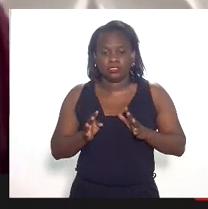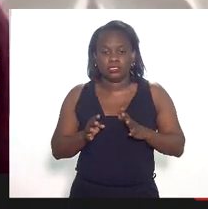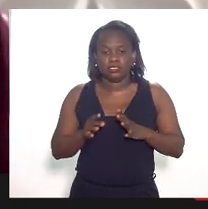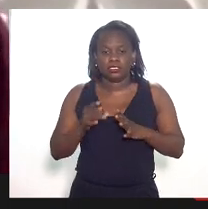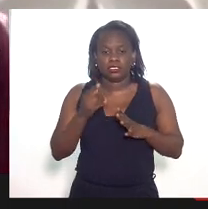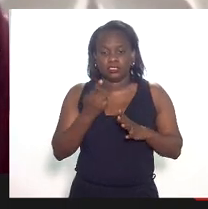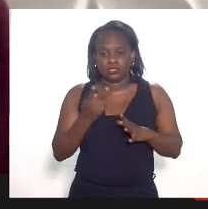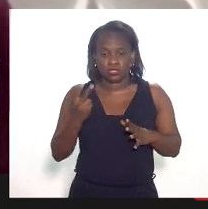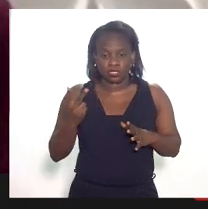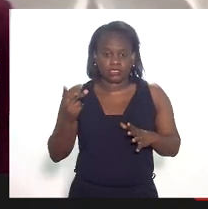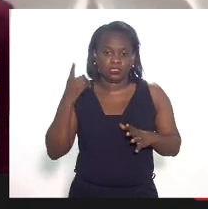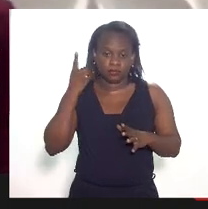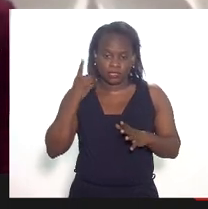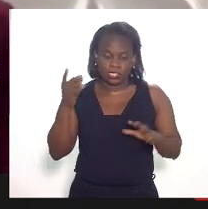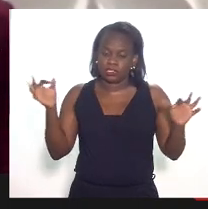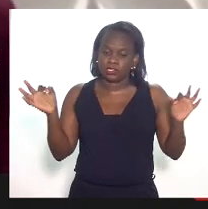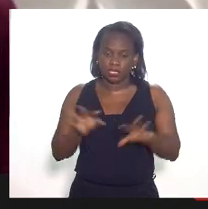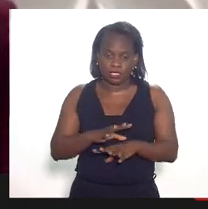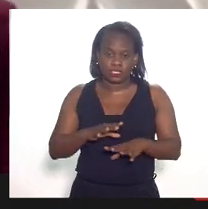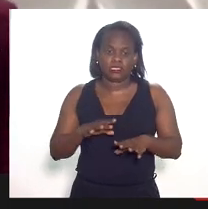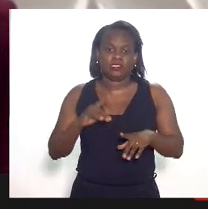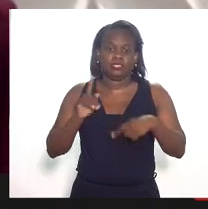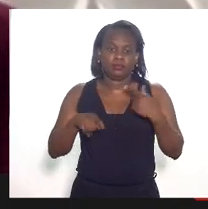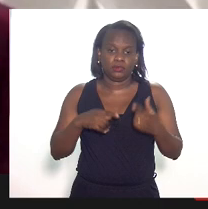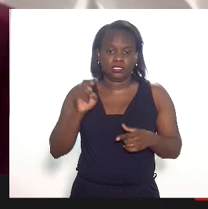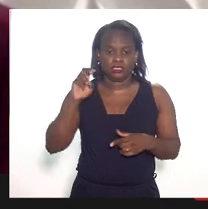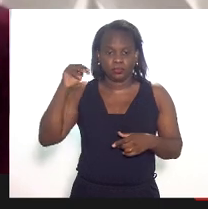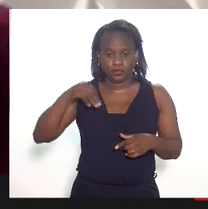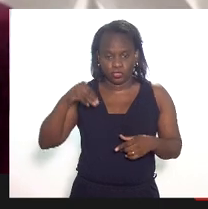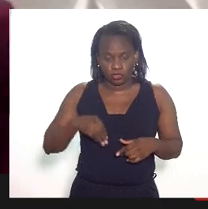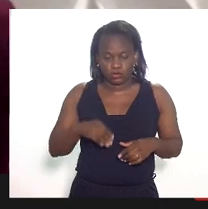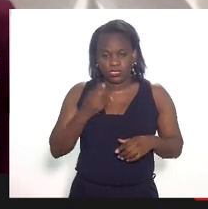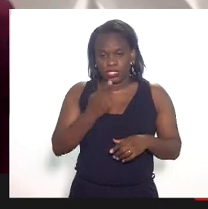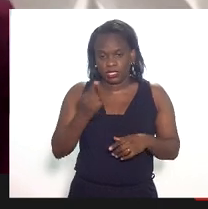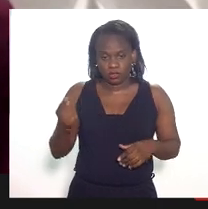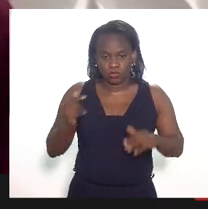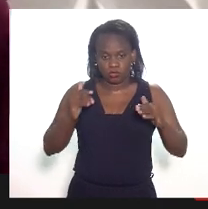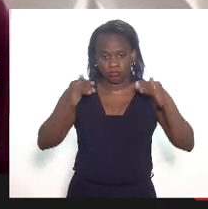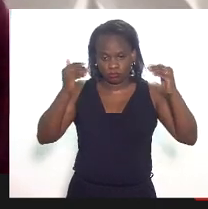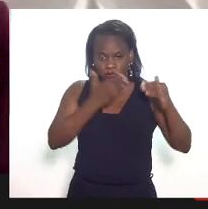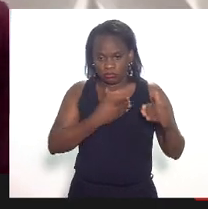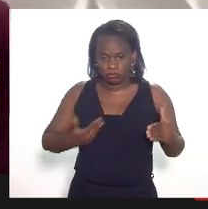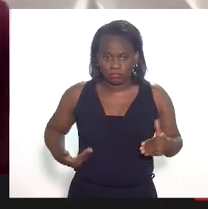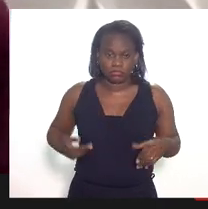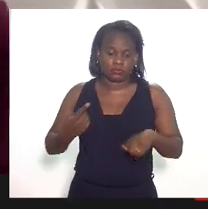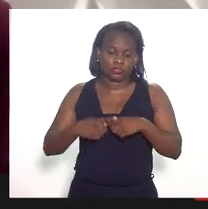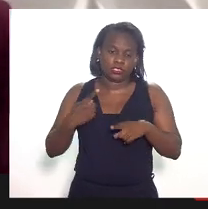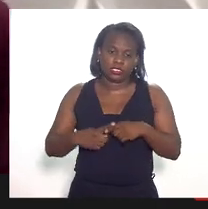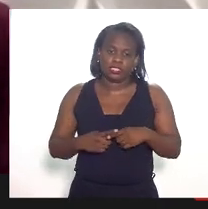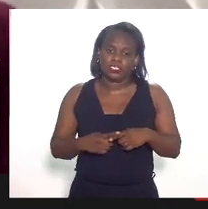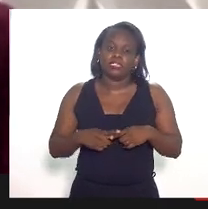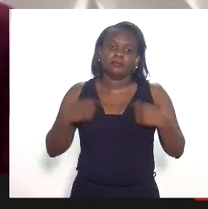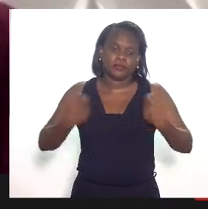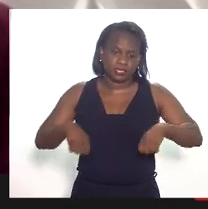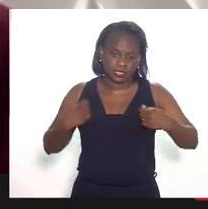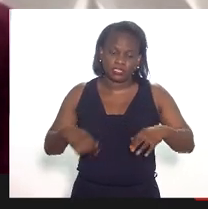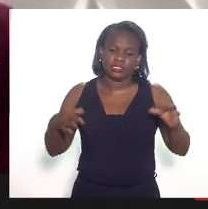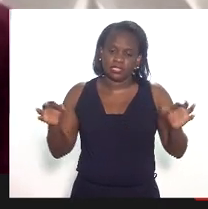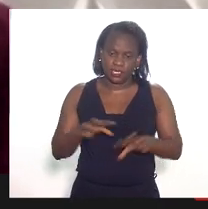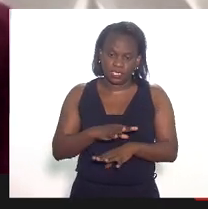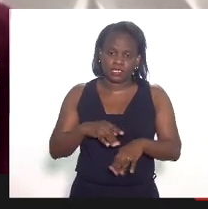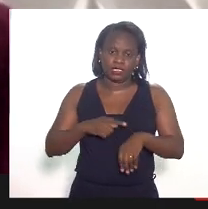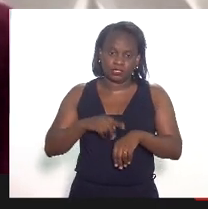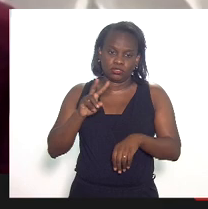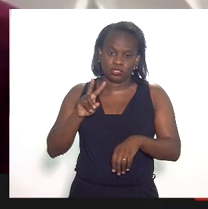dois parlamentares, encerraria e abriria 5 minutos para cada autoridade, porque, inevitavelmente, nós teremos que encerrar